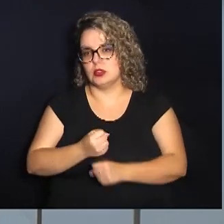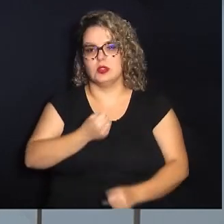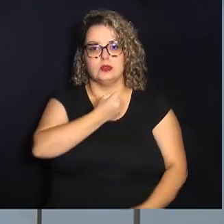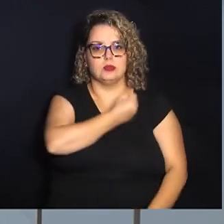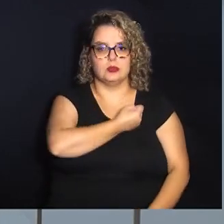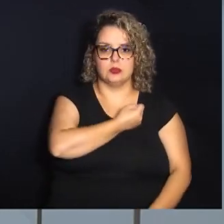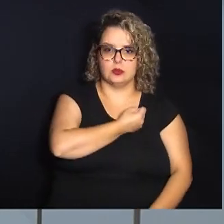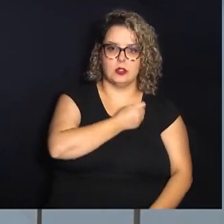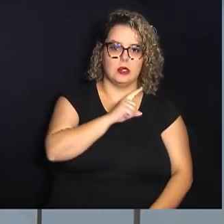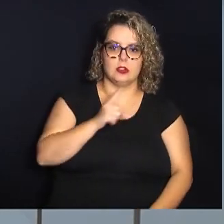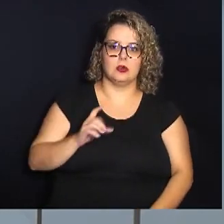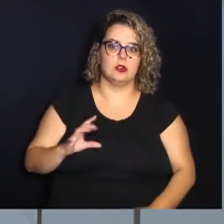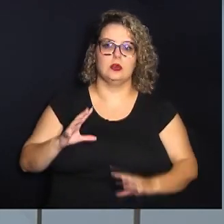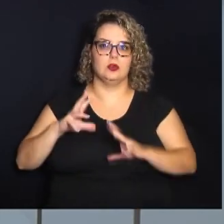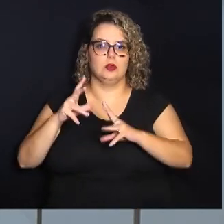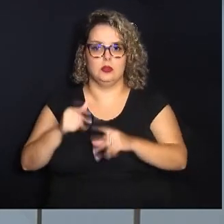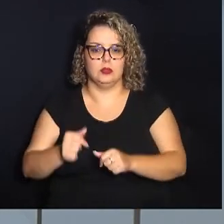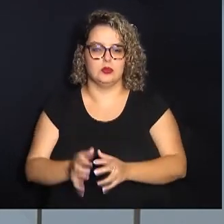tenhamos ido em todos.